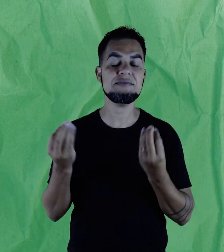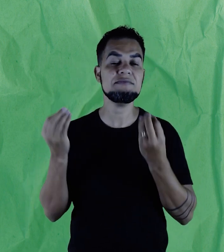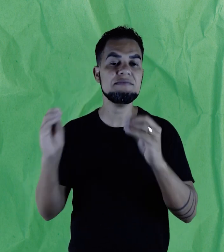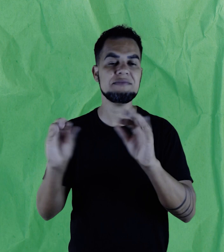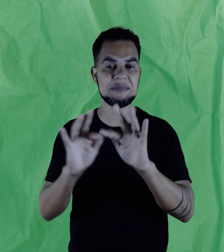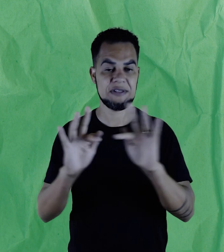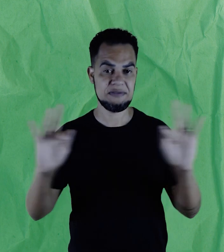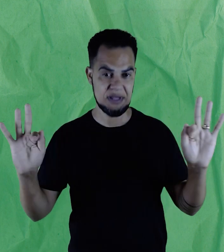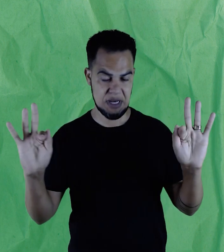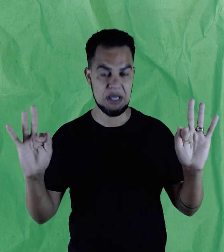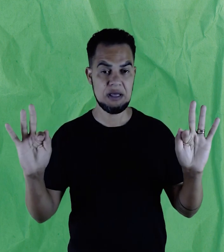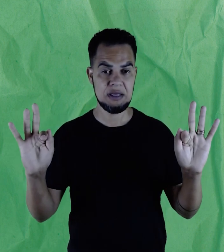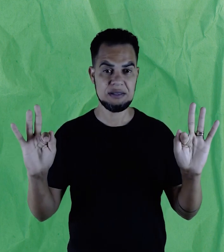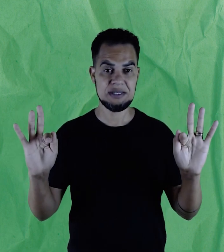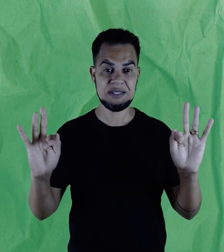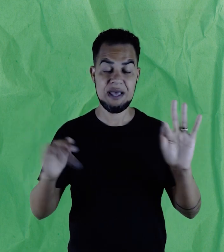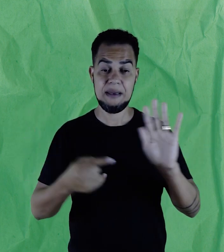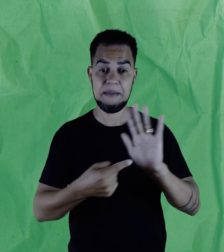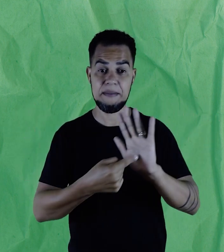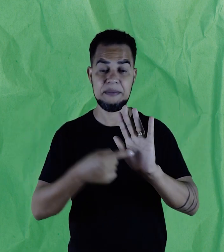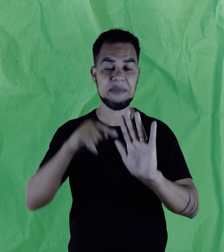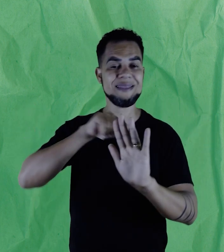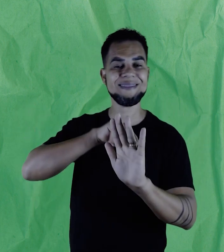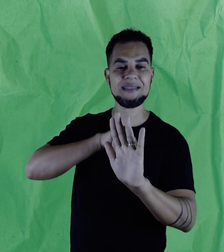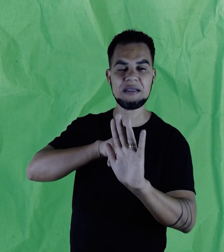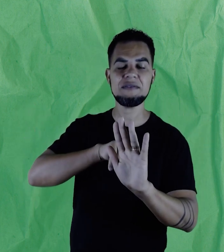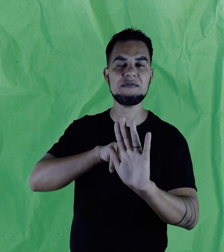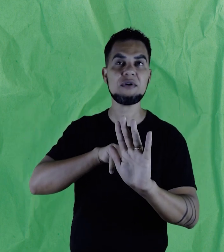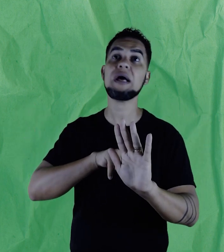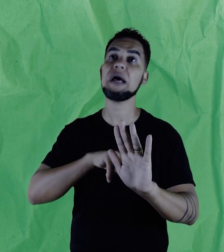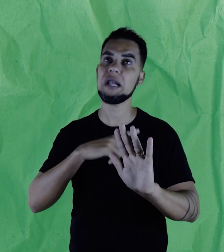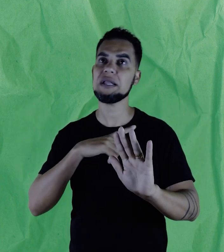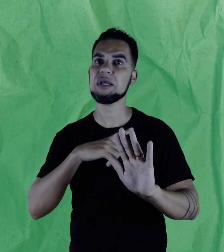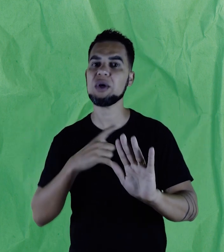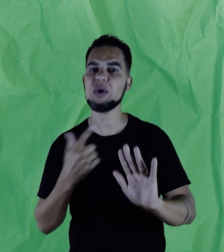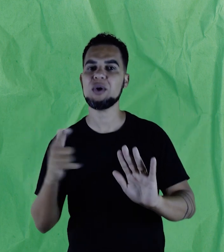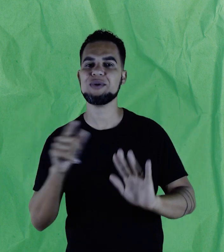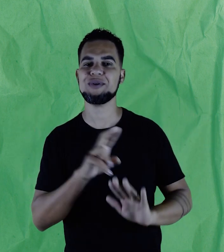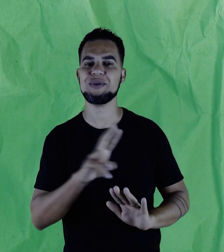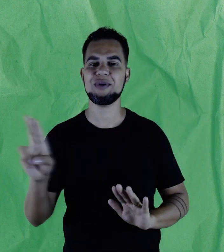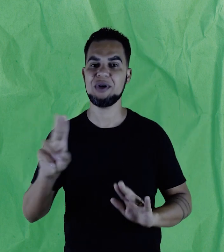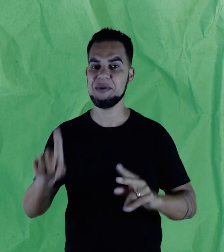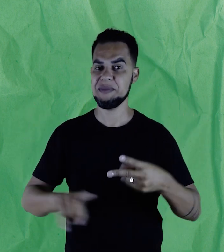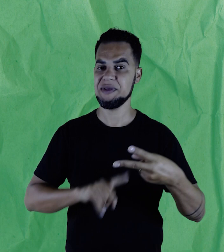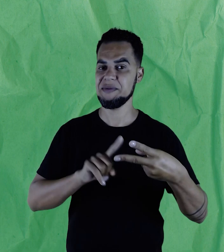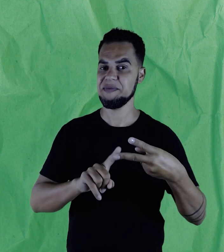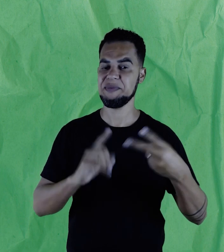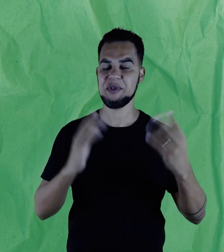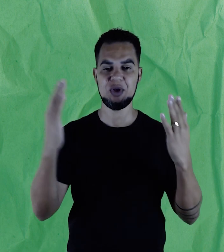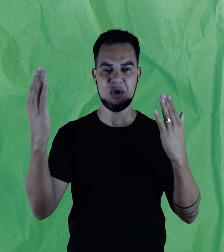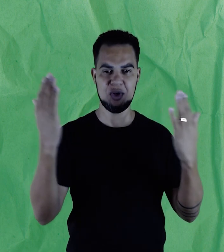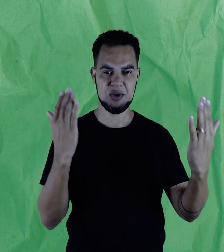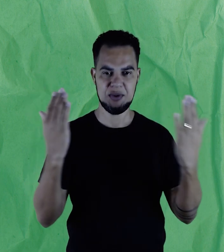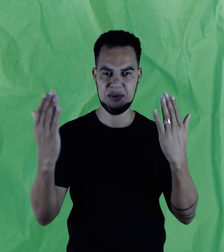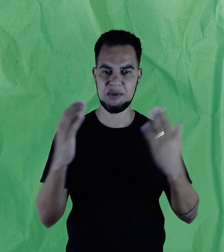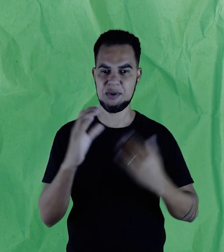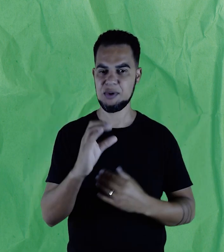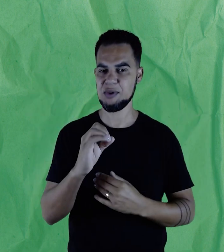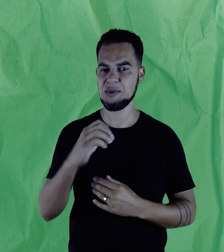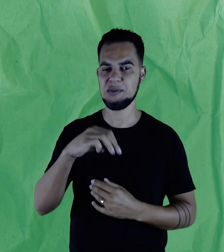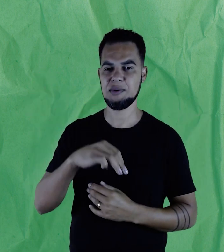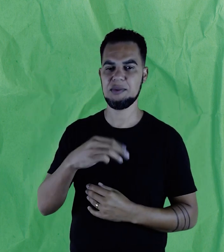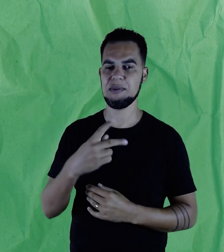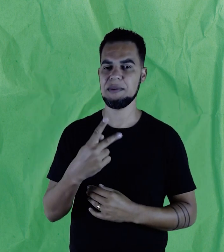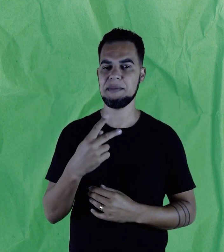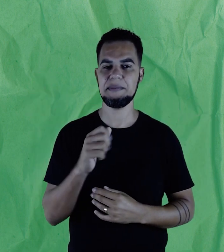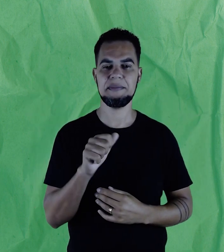frase, a metáfora, digamos assim, ganha outro nome. Ela é chamada de comparação. O que é uma